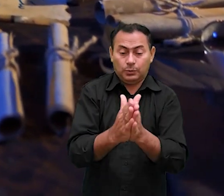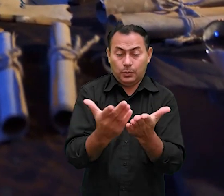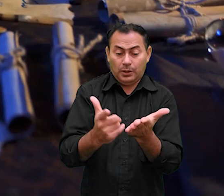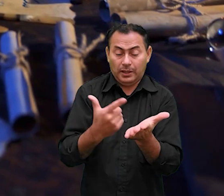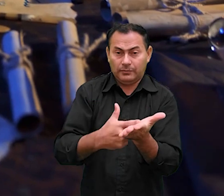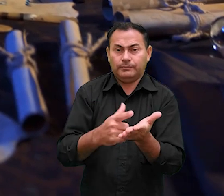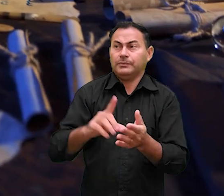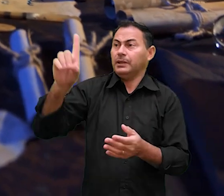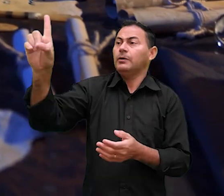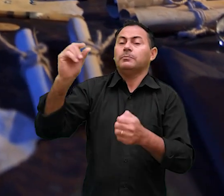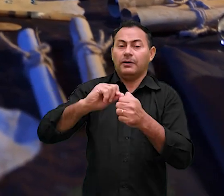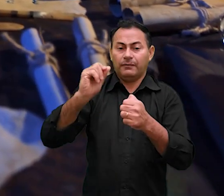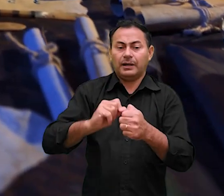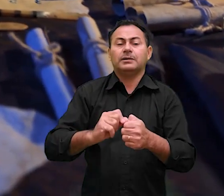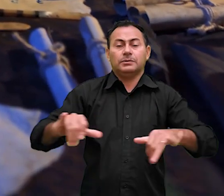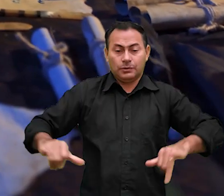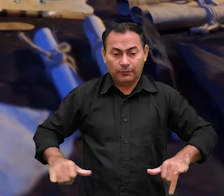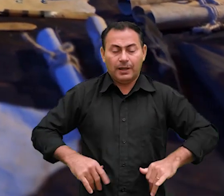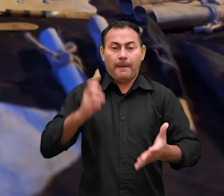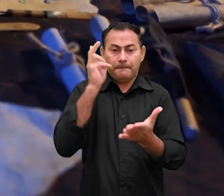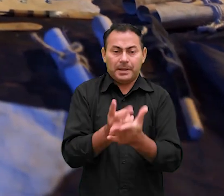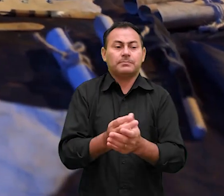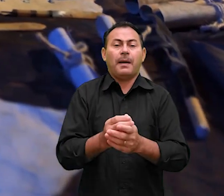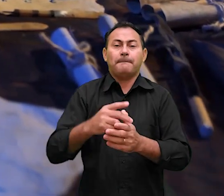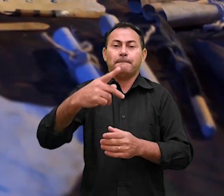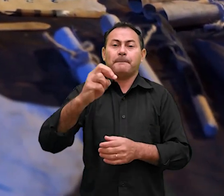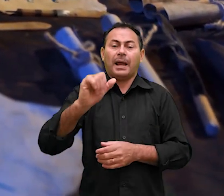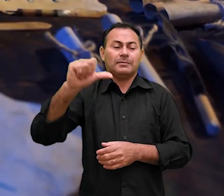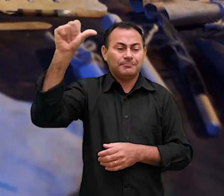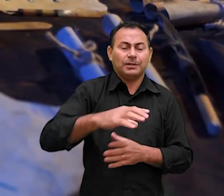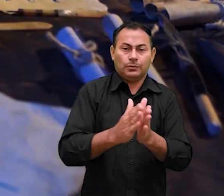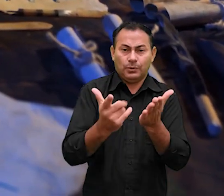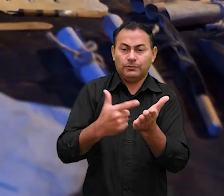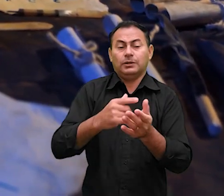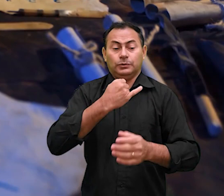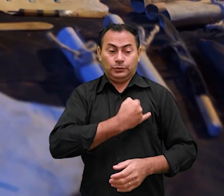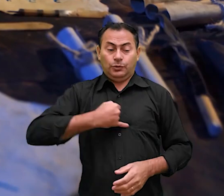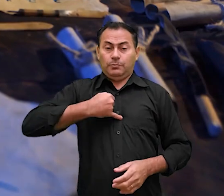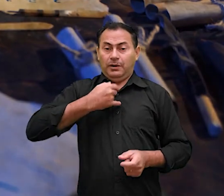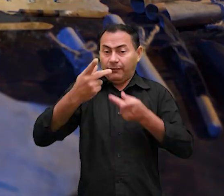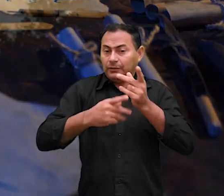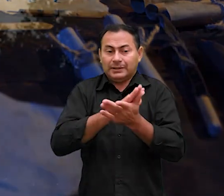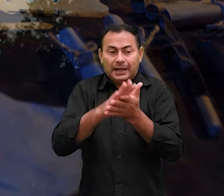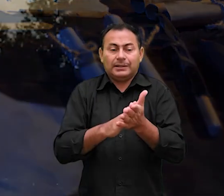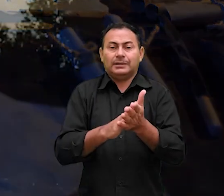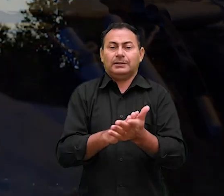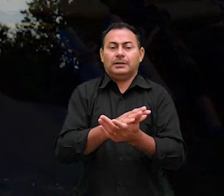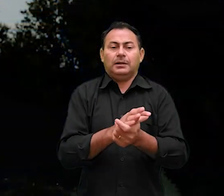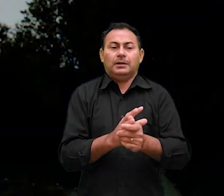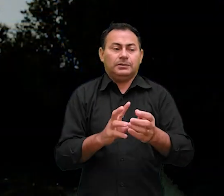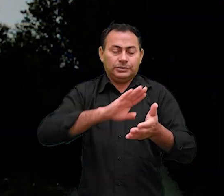do livro, Deus faria com que sofresse as mesmas pragas do livro. E João avisou que nada deveria